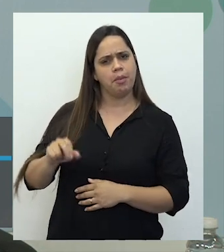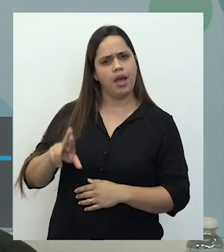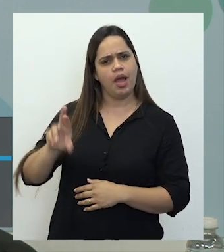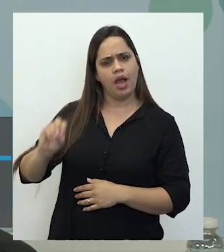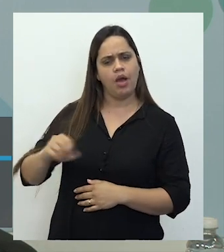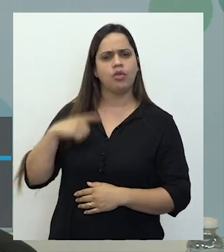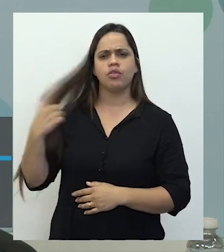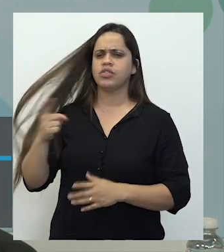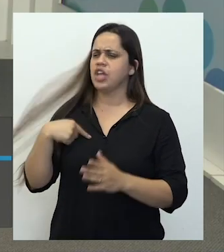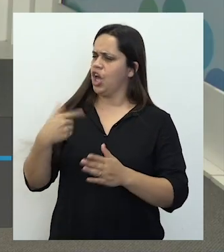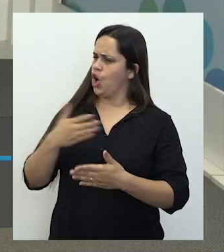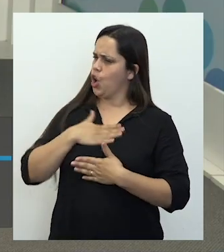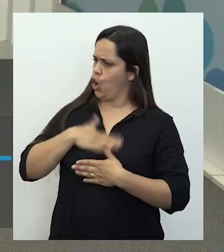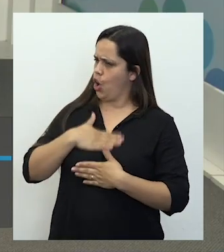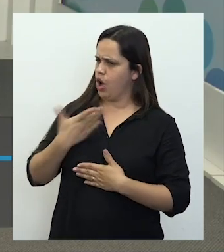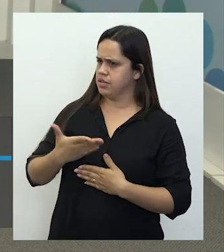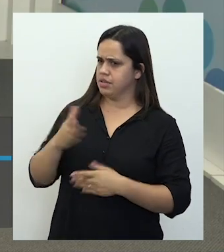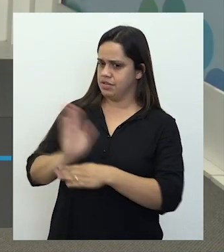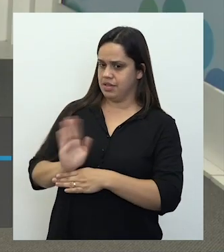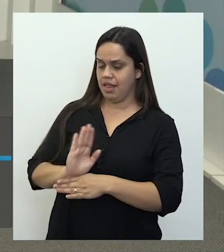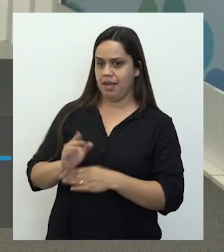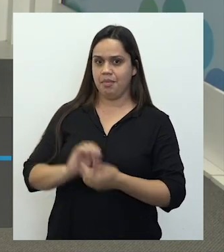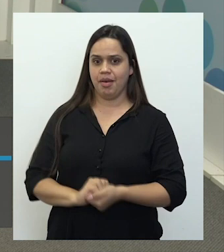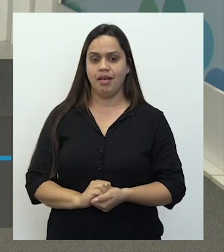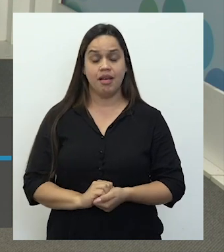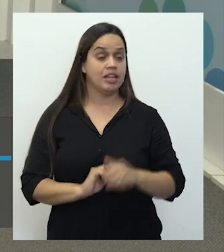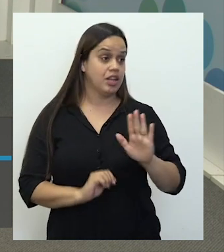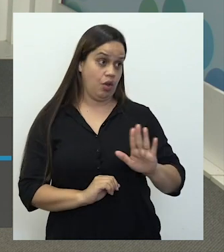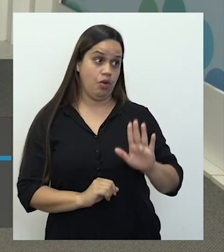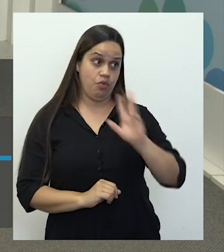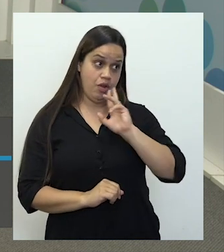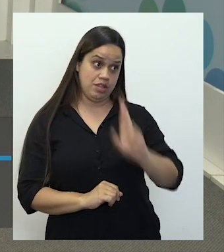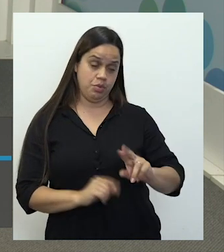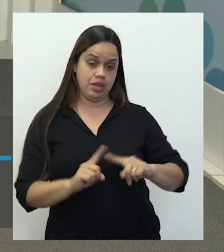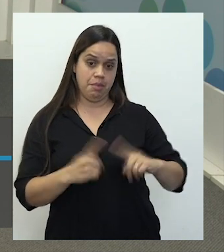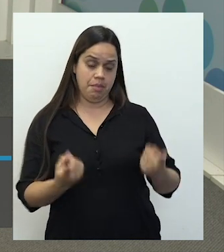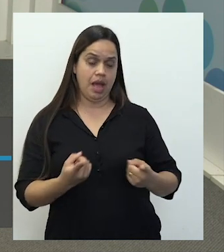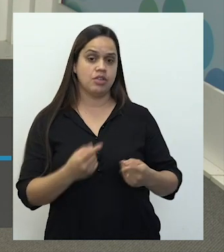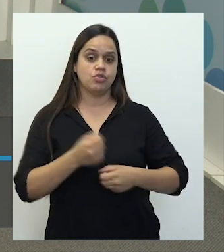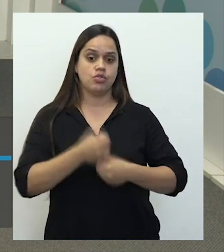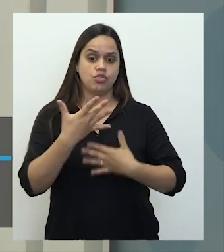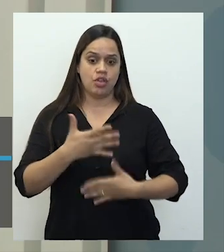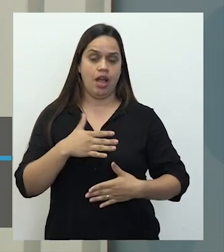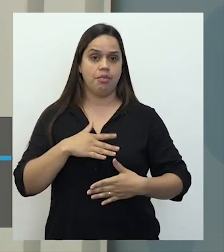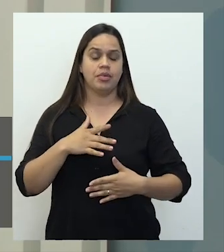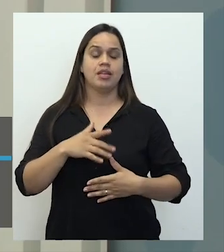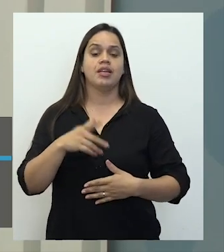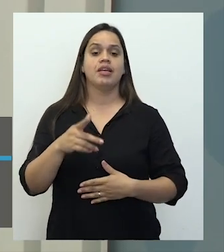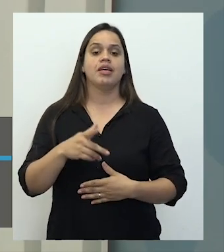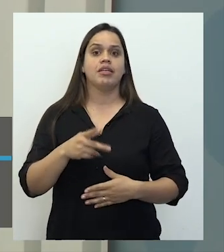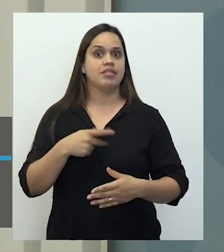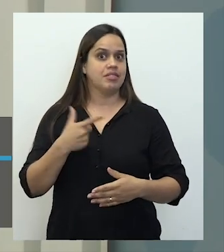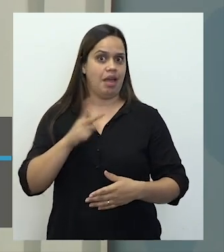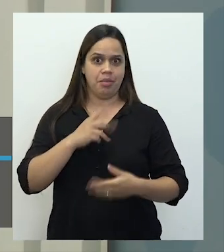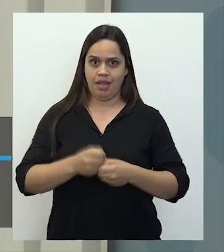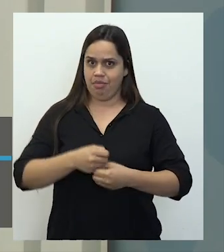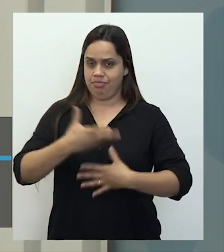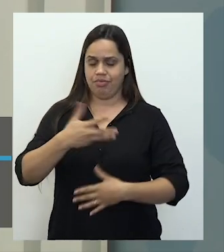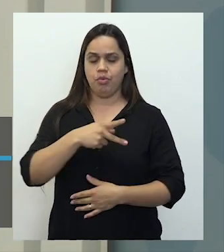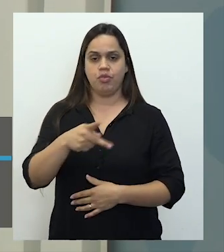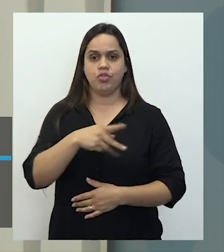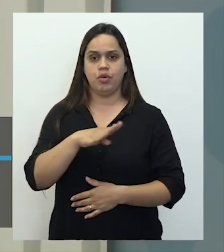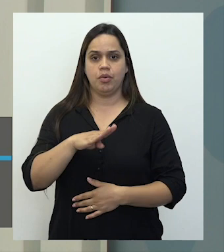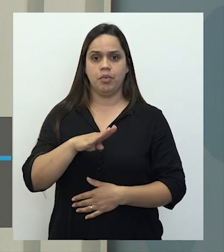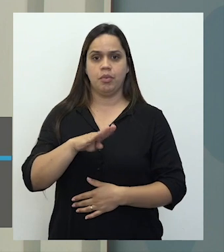gosta de ir ao cinema? Não, vou responder, mas antes, porque o chat sempre fica em movimento, né? O professor Pablo, ele diz que o aluno